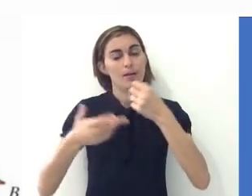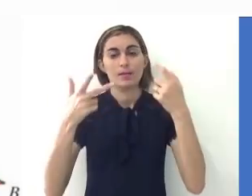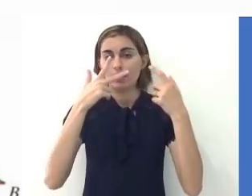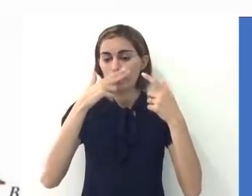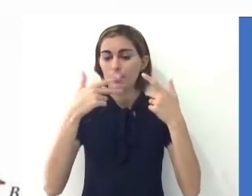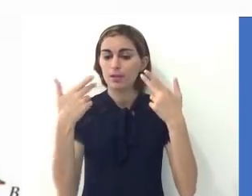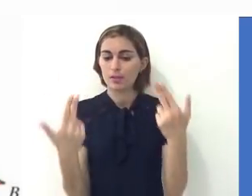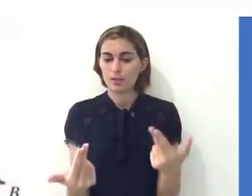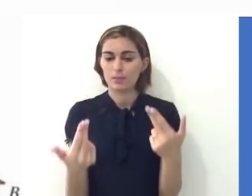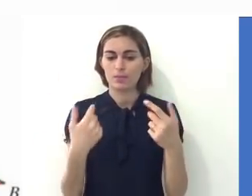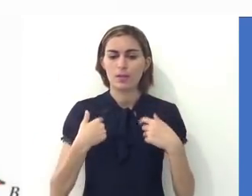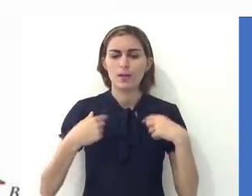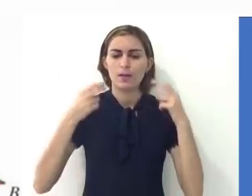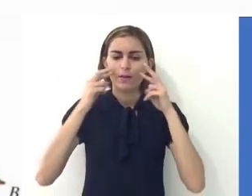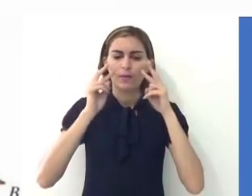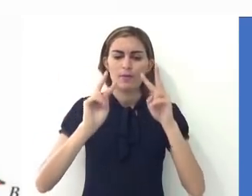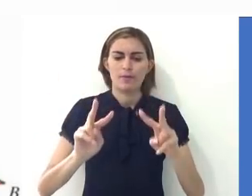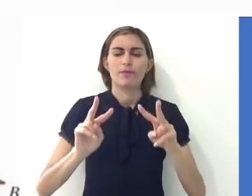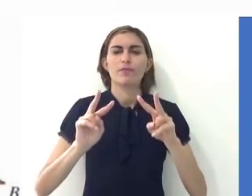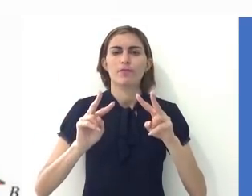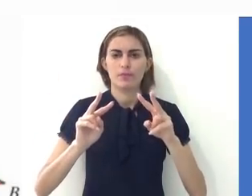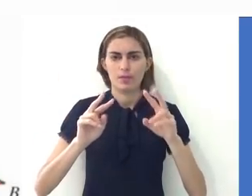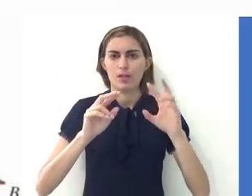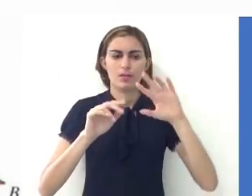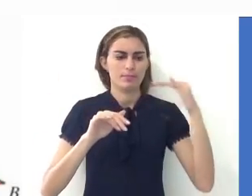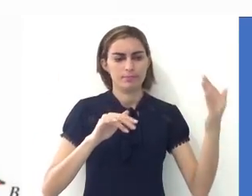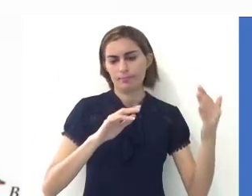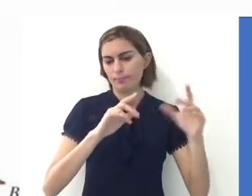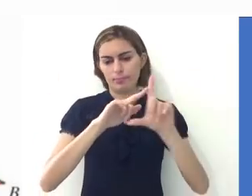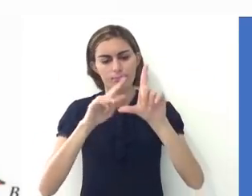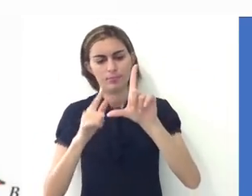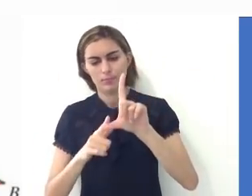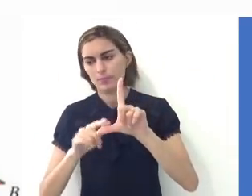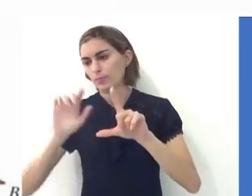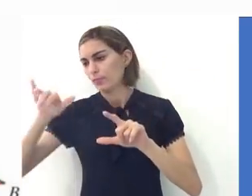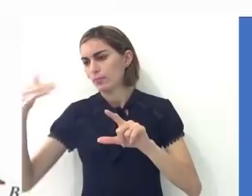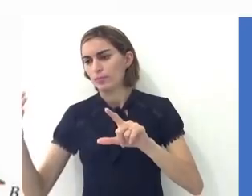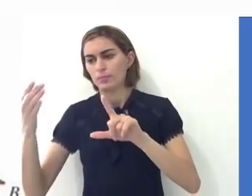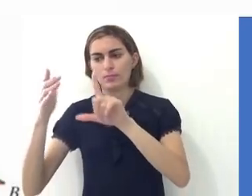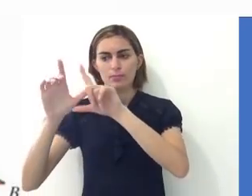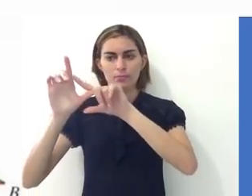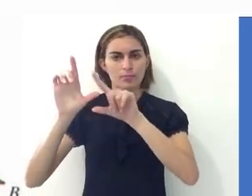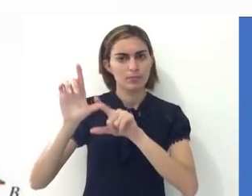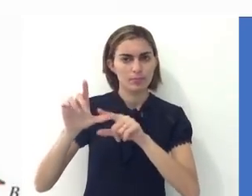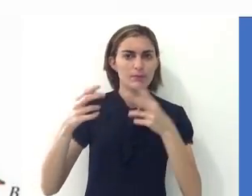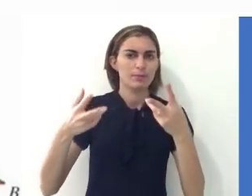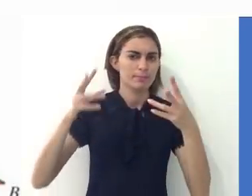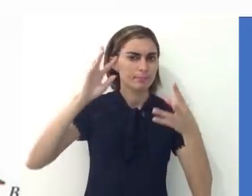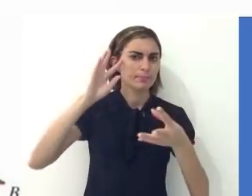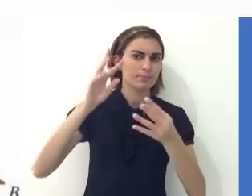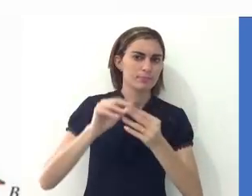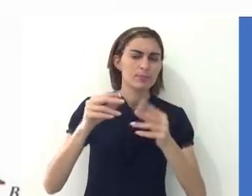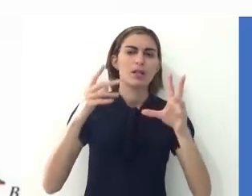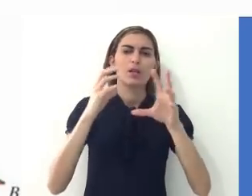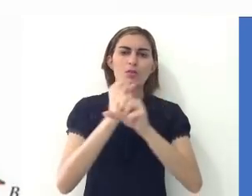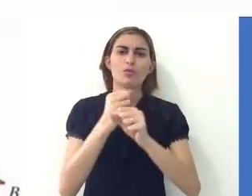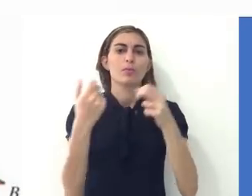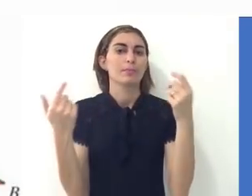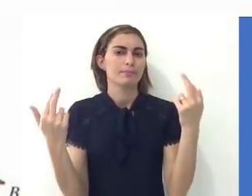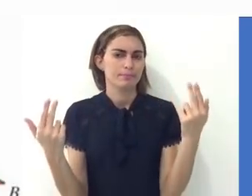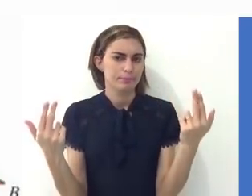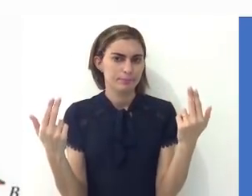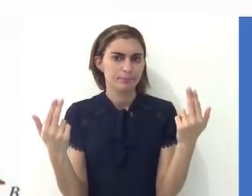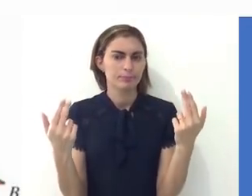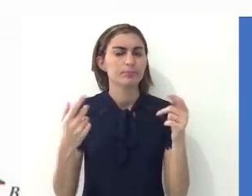a mesma. Então, pela opção lado, ângulo, lado, a gente conclui que o lado verde possui a